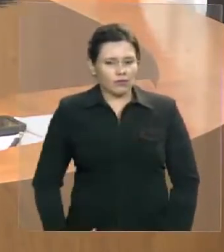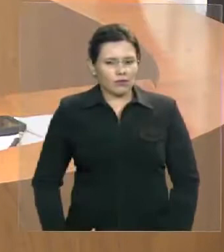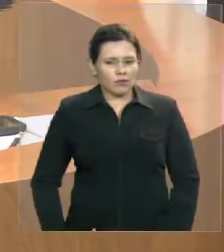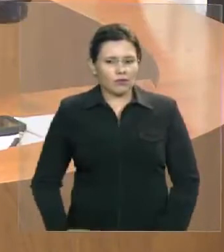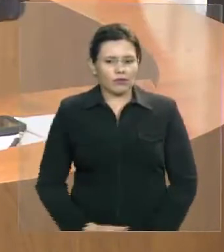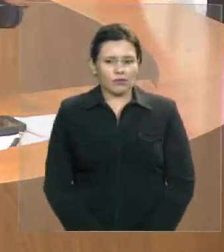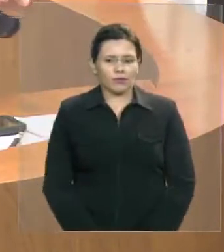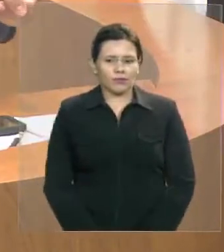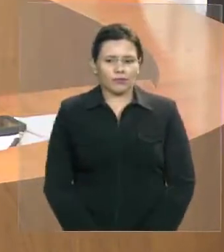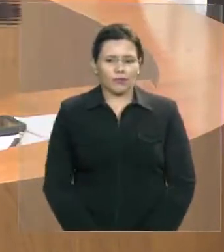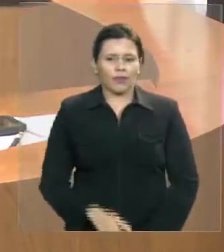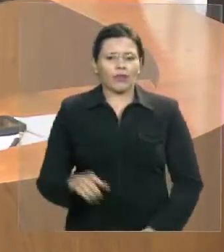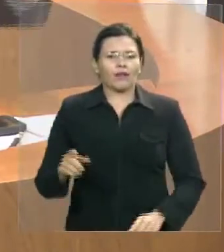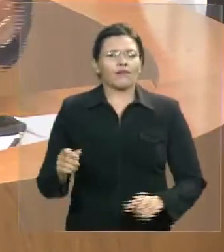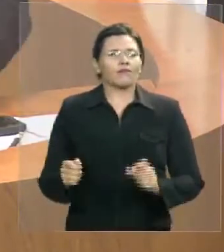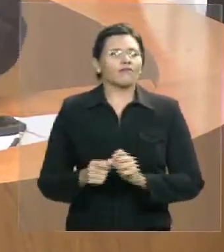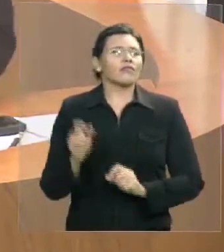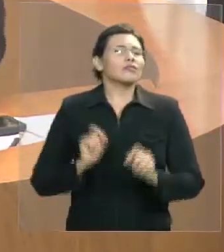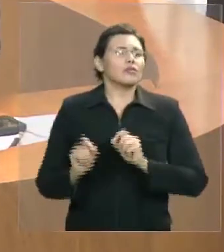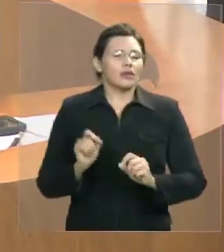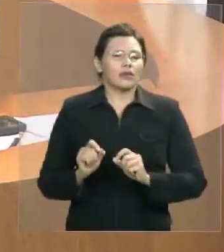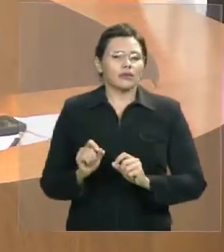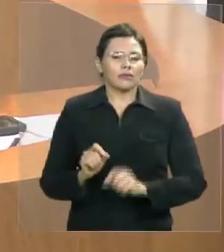no senador Roberto Rocha.